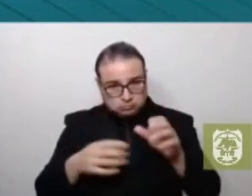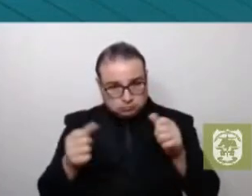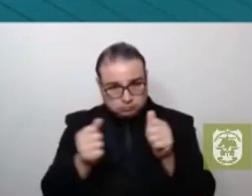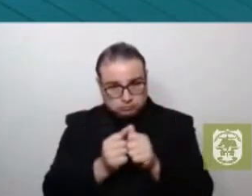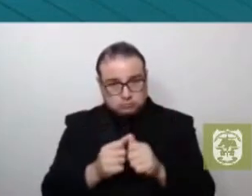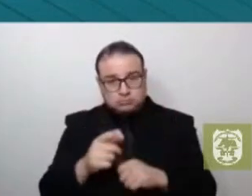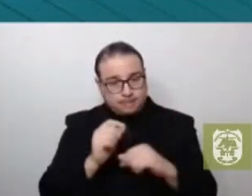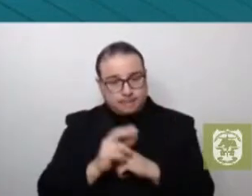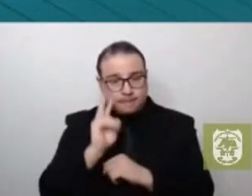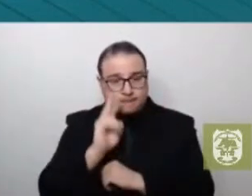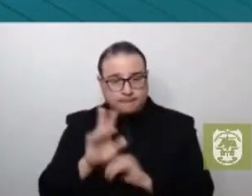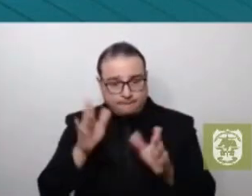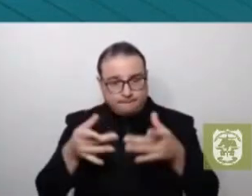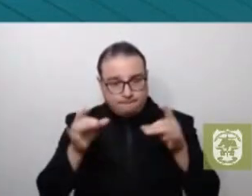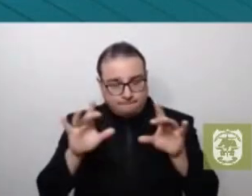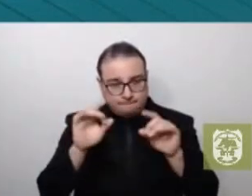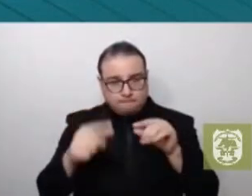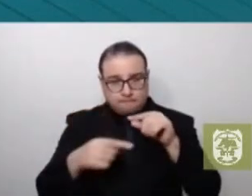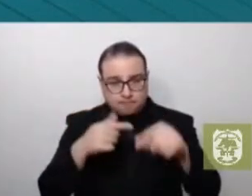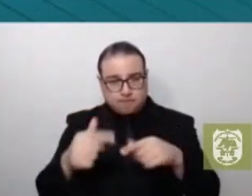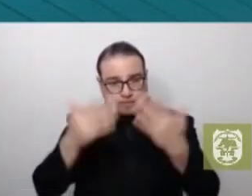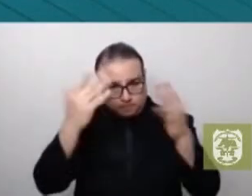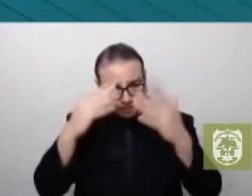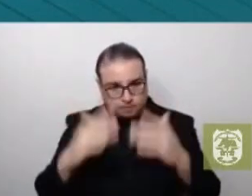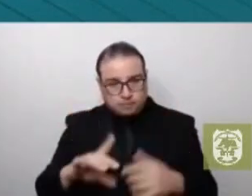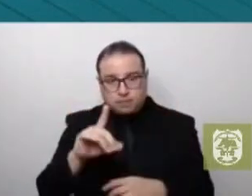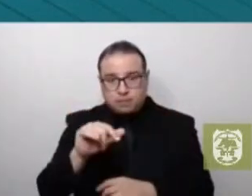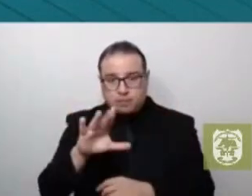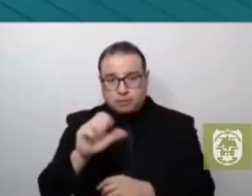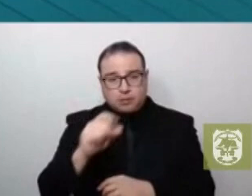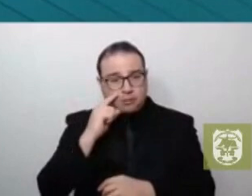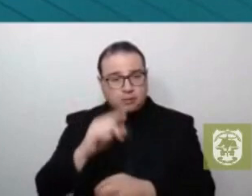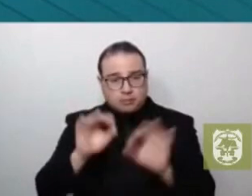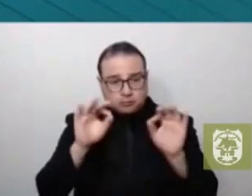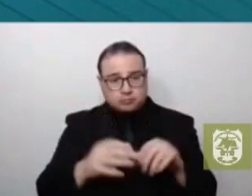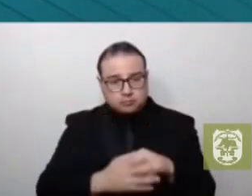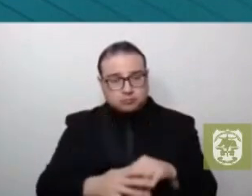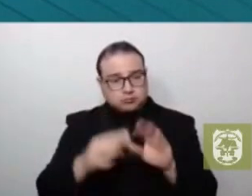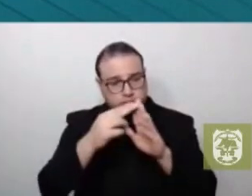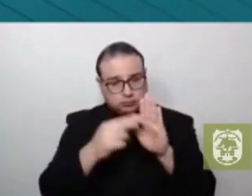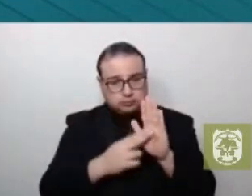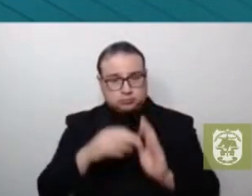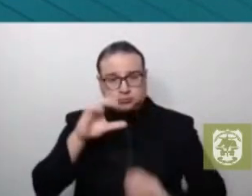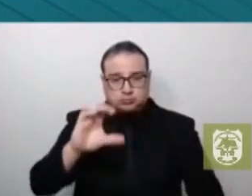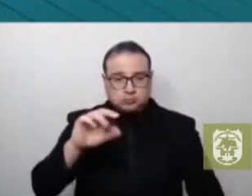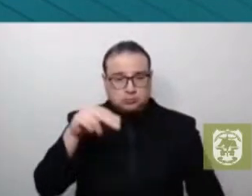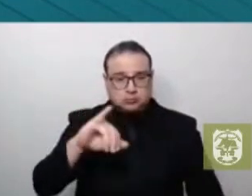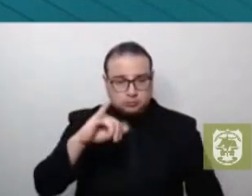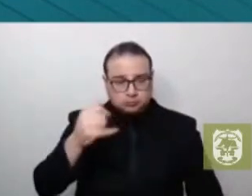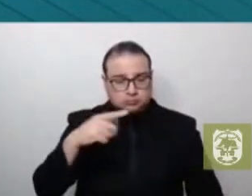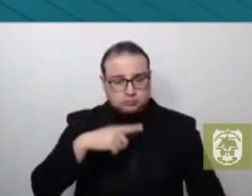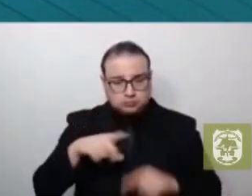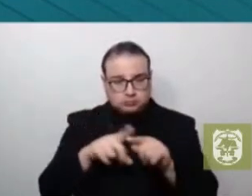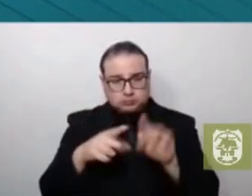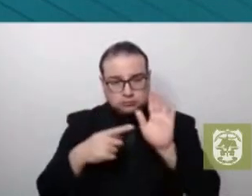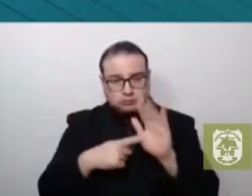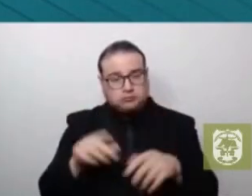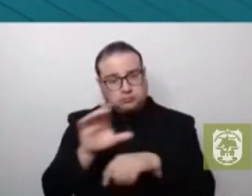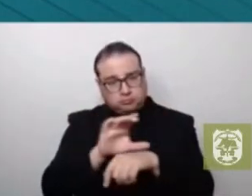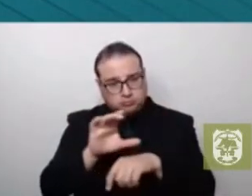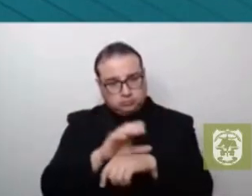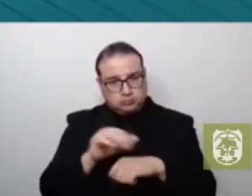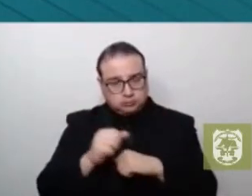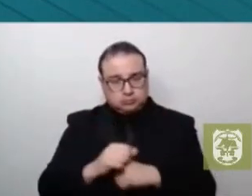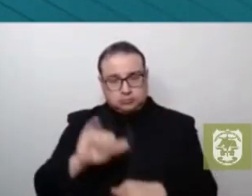a emissão de alertas sobre prazos e automatização de funções, simplificando o trabalho do judiciário,